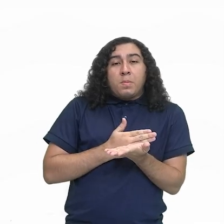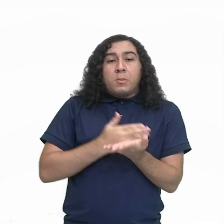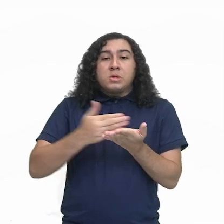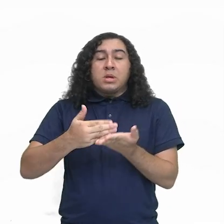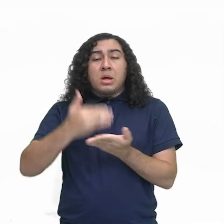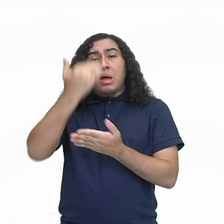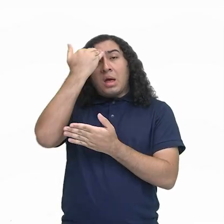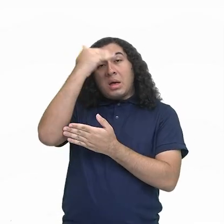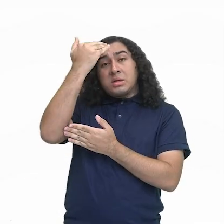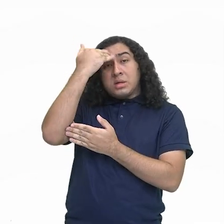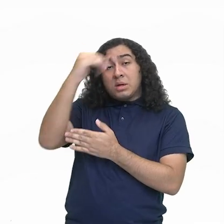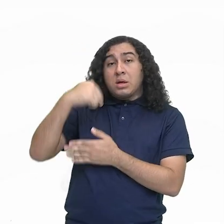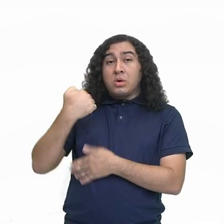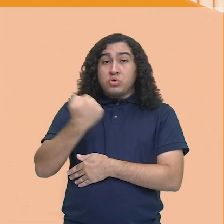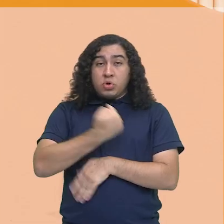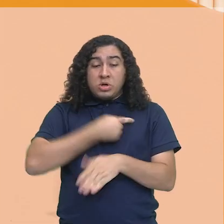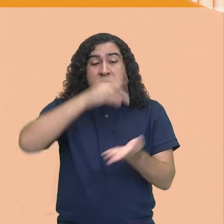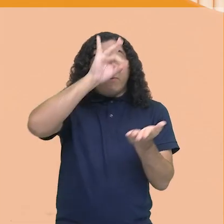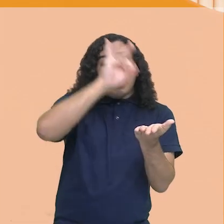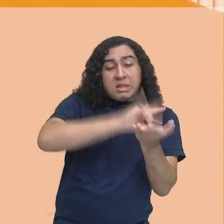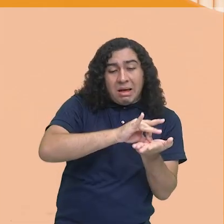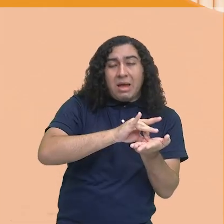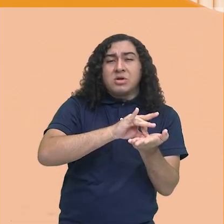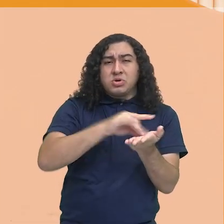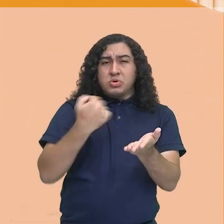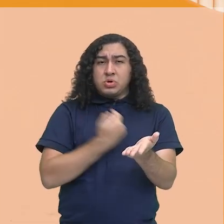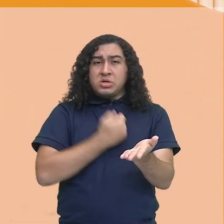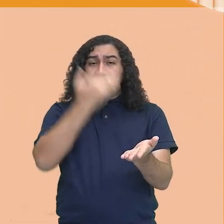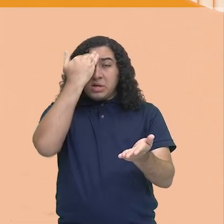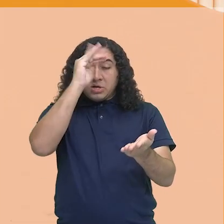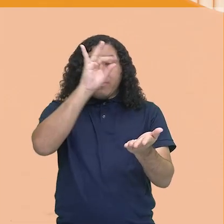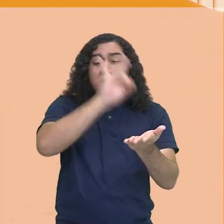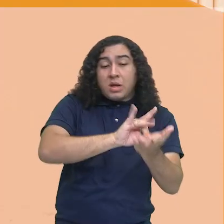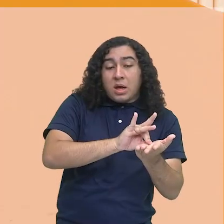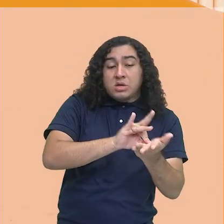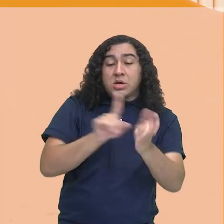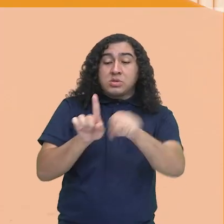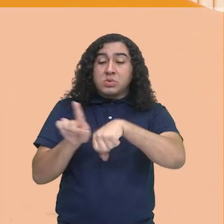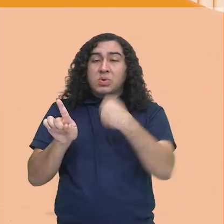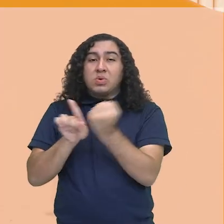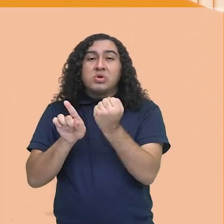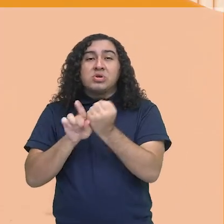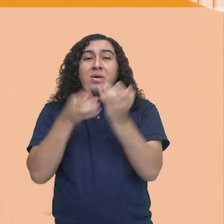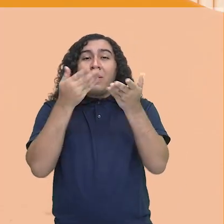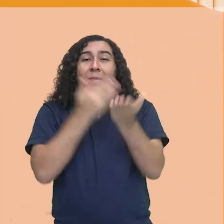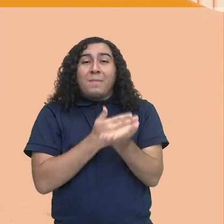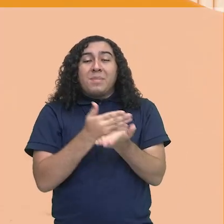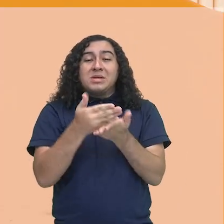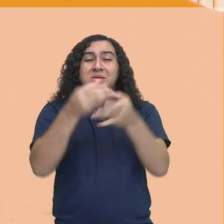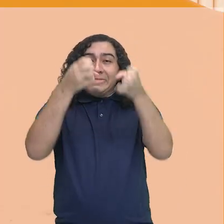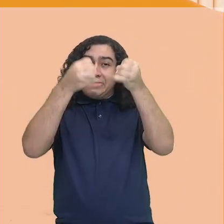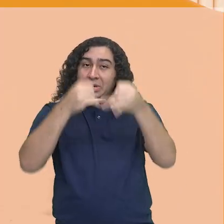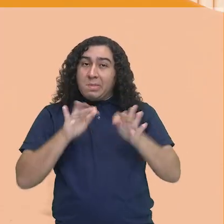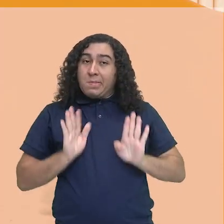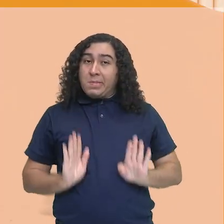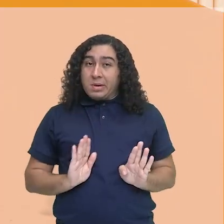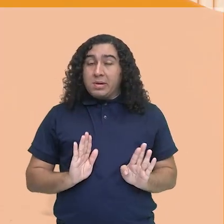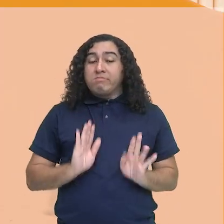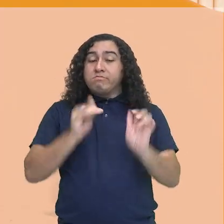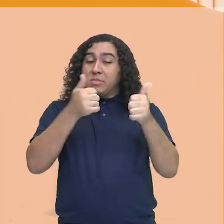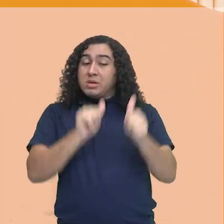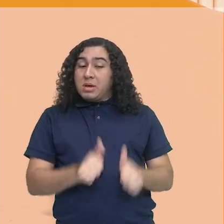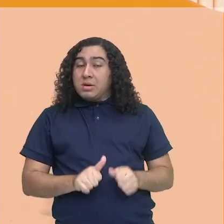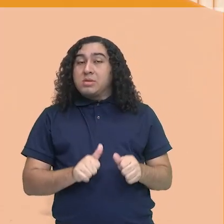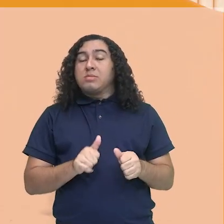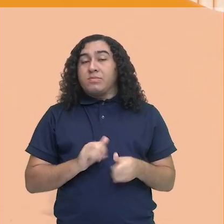certezas. Aquilo que nós temos como certeza, a sociologia vai dizer, olha, isso não é bem assim, né? Então, vai